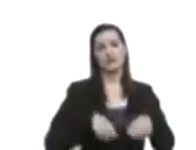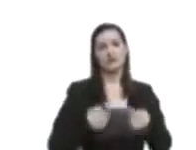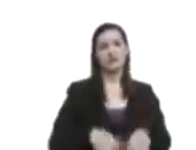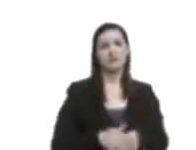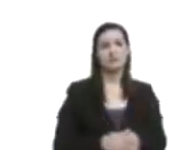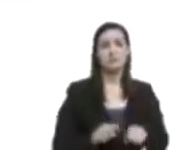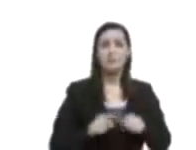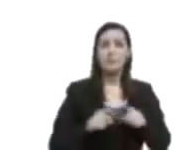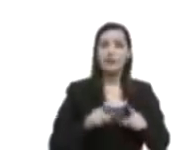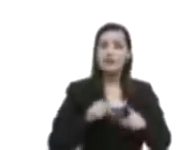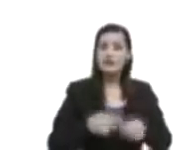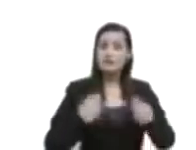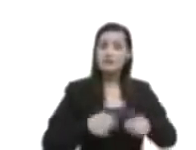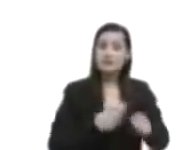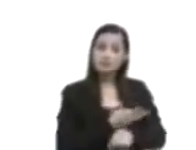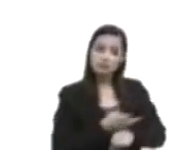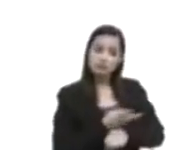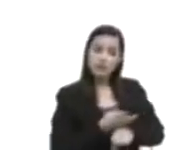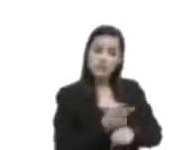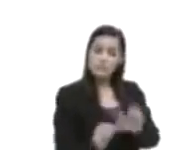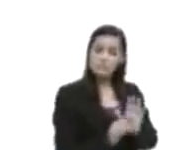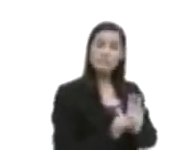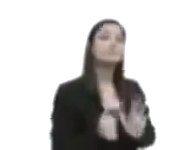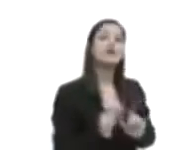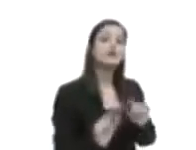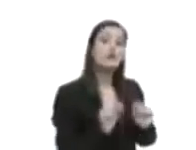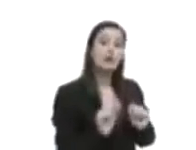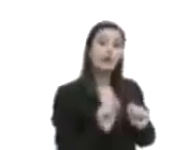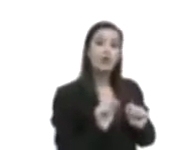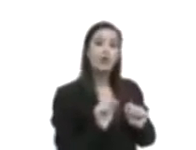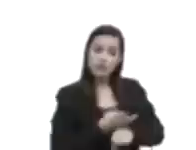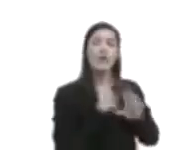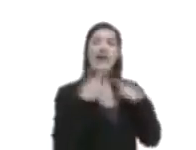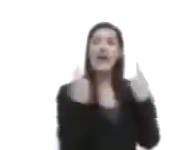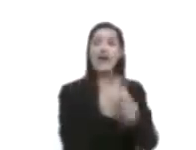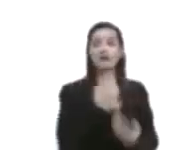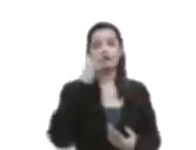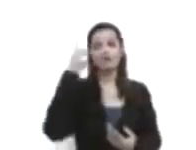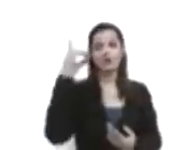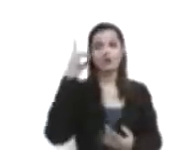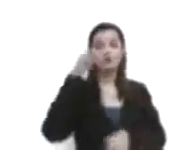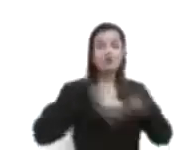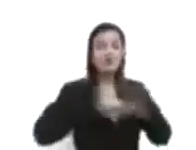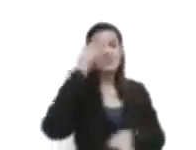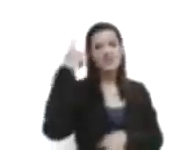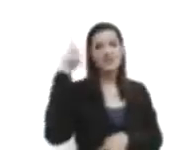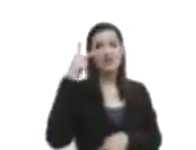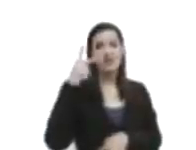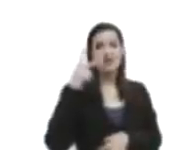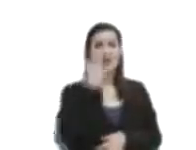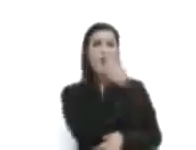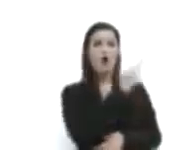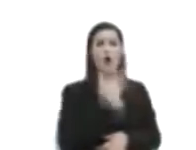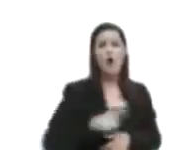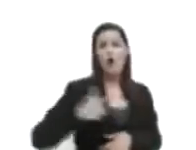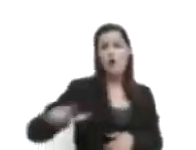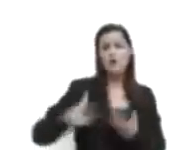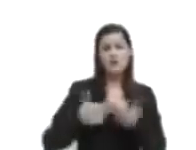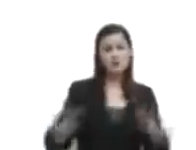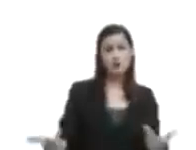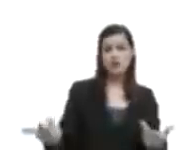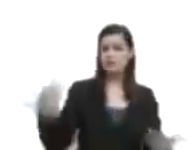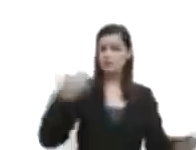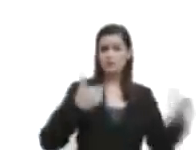buscai em primeiro lugar o reino de Deus e a sua justiça, e todas as demais coisas vos serão